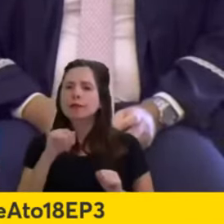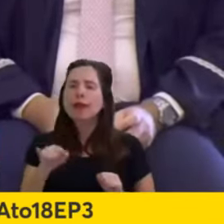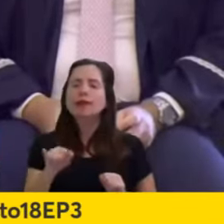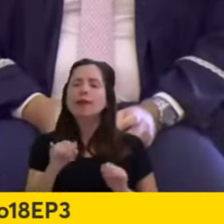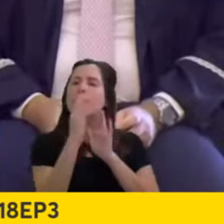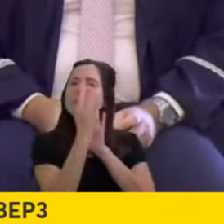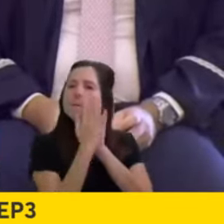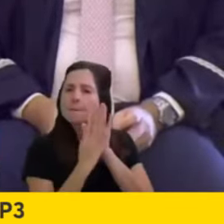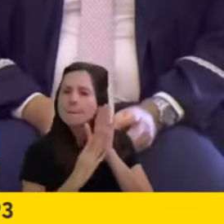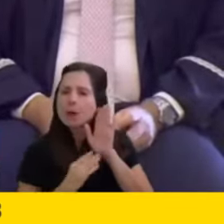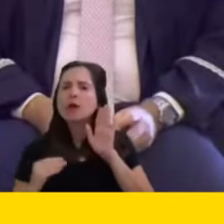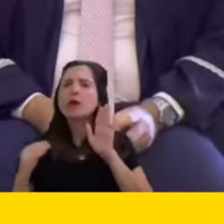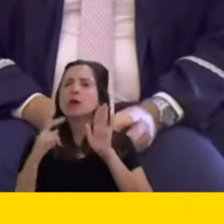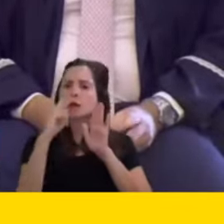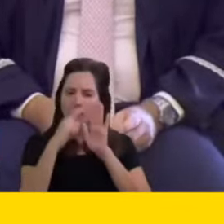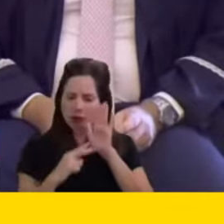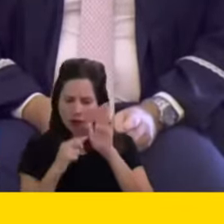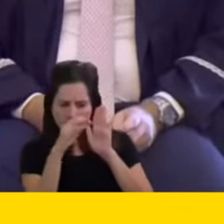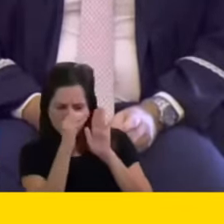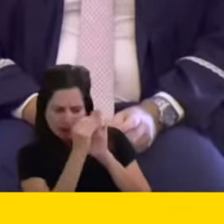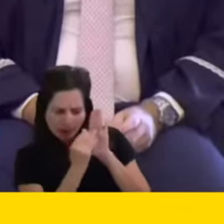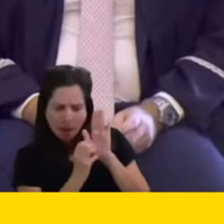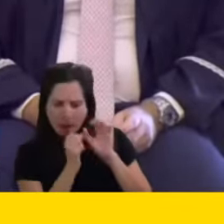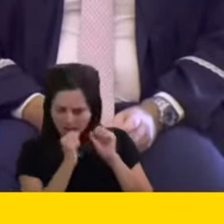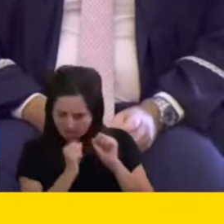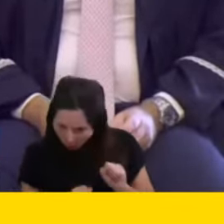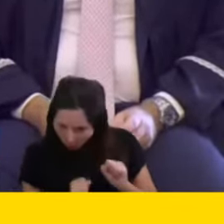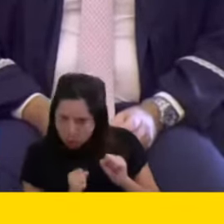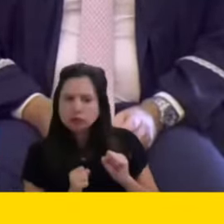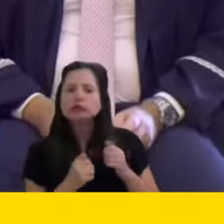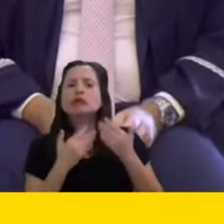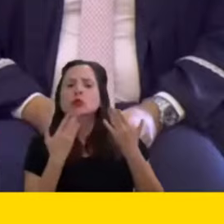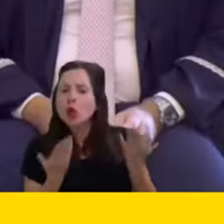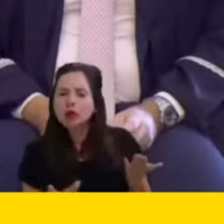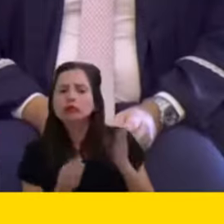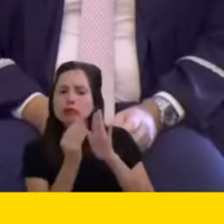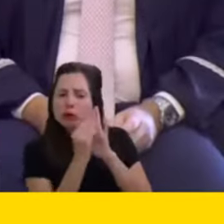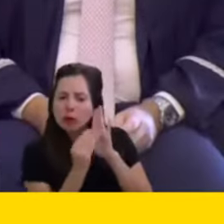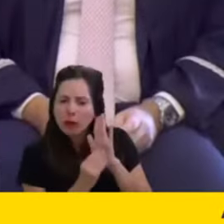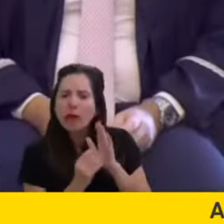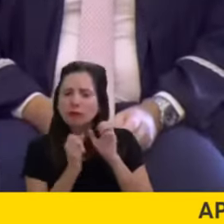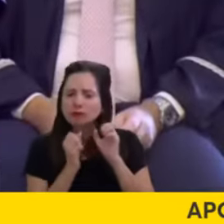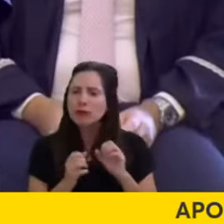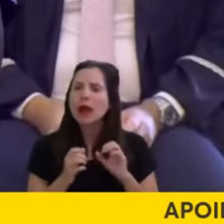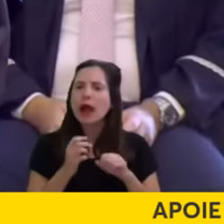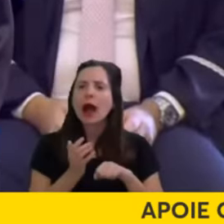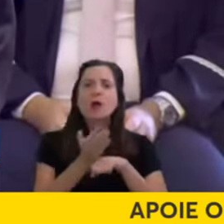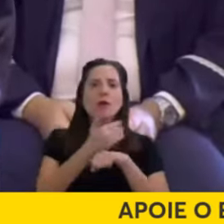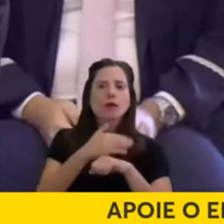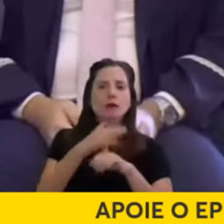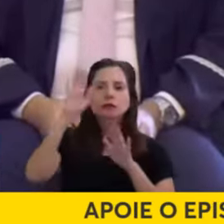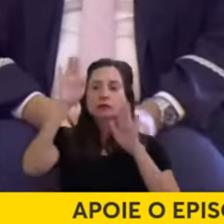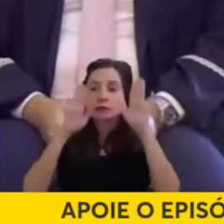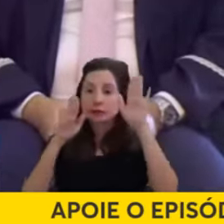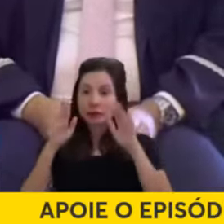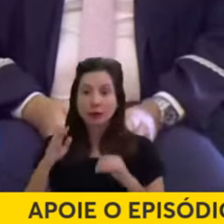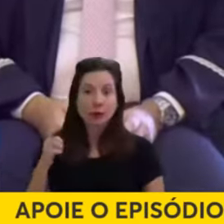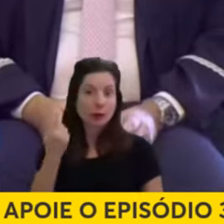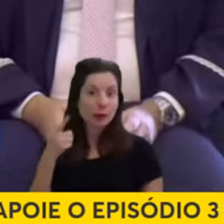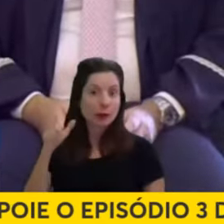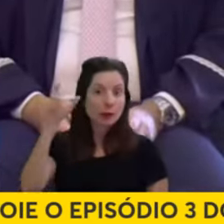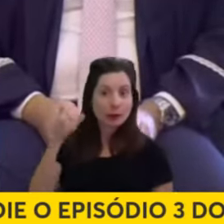será analisado do que que será permitido num período de pré-campanha e aqui Uma Última Questão Quando trouxe aqui o advogado que me que me antecedeu o Dr